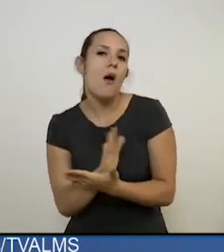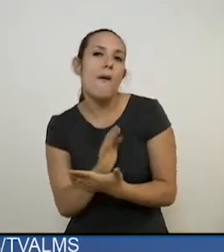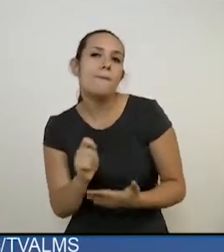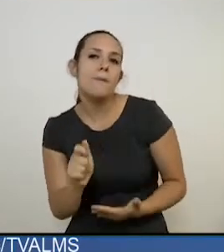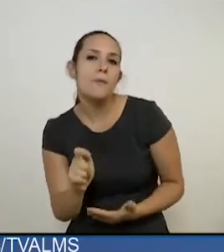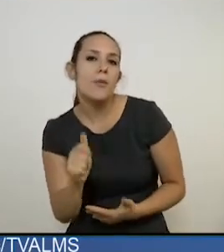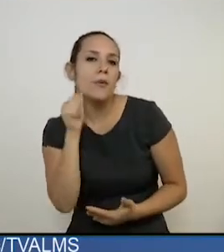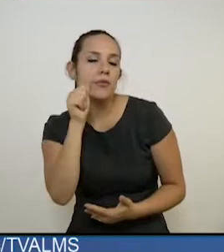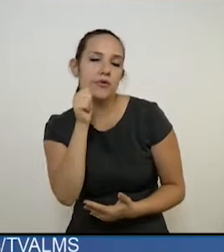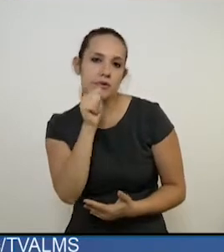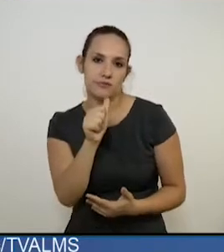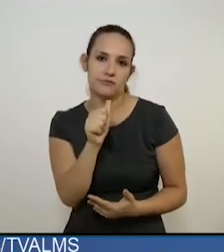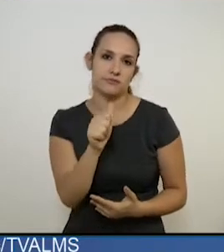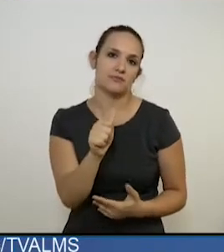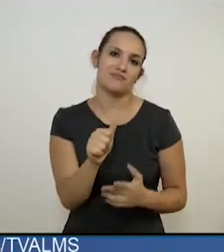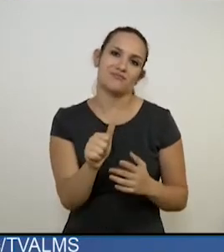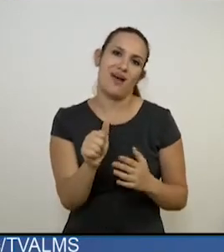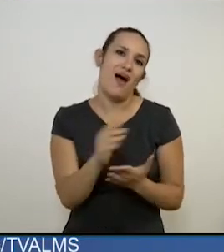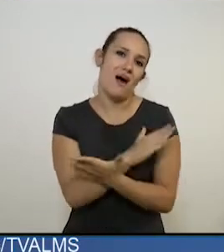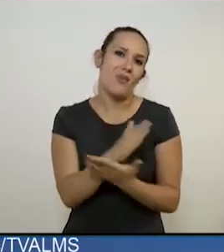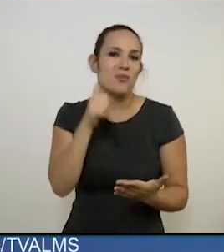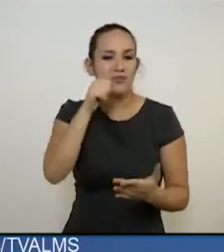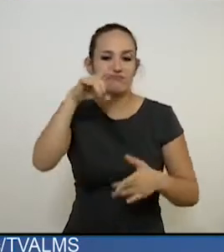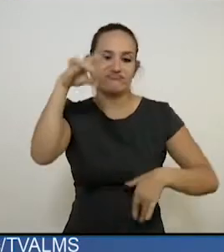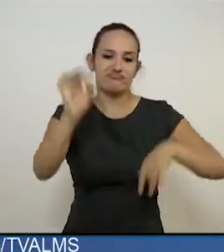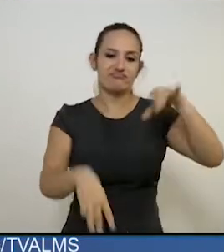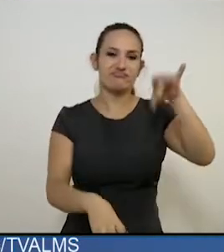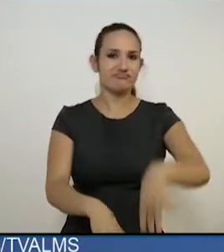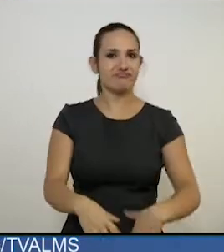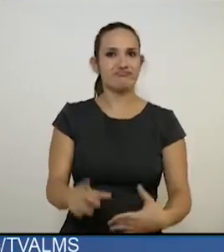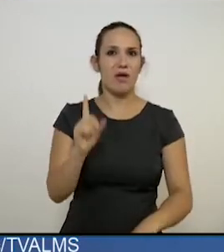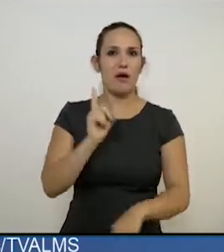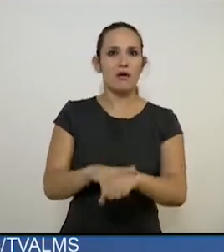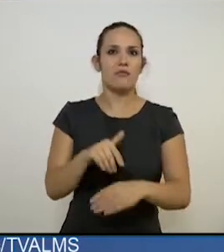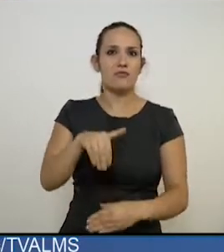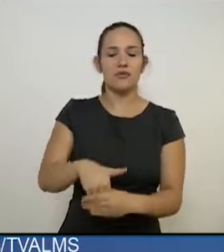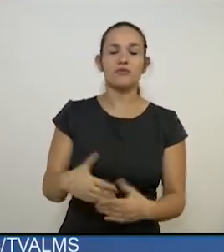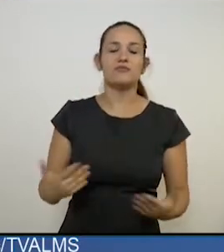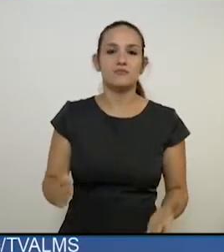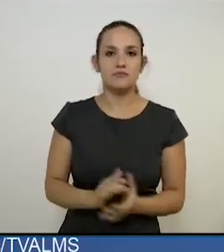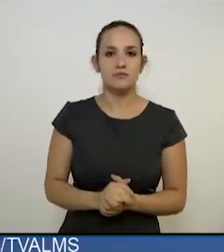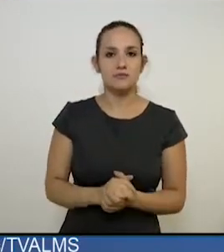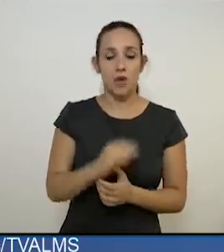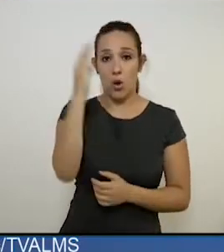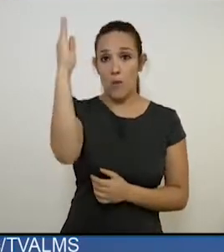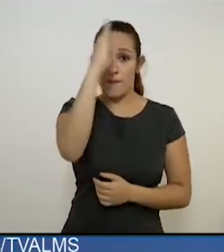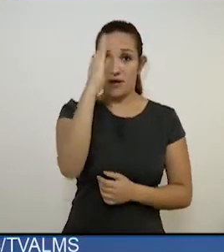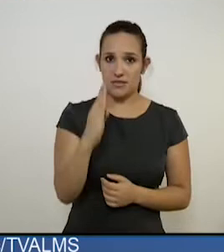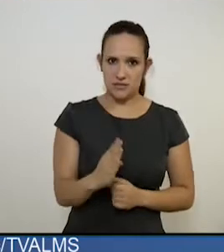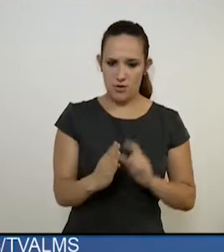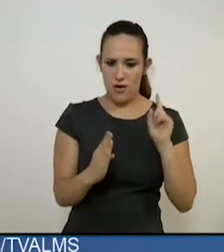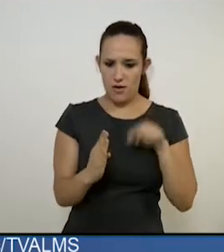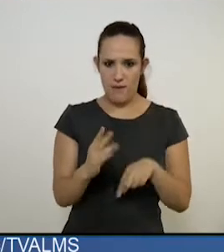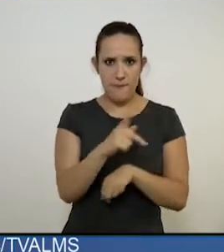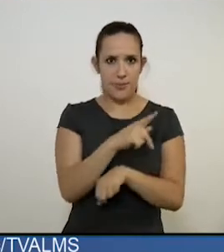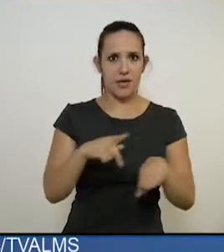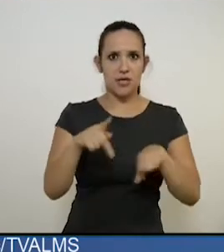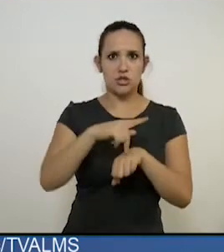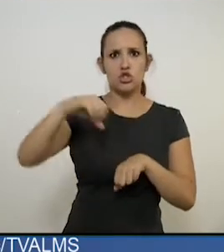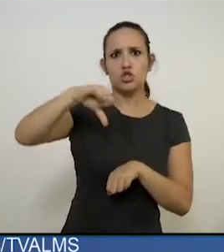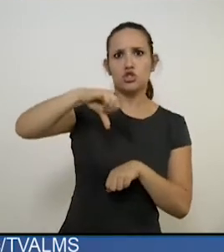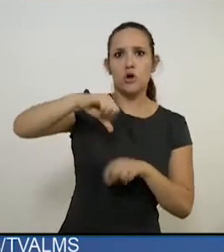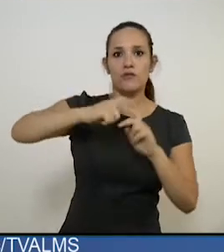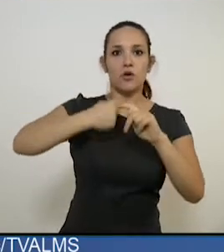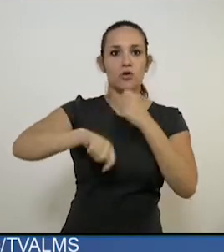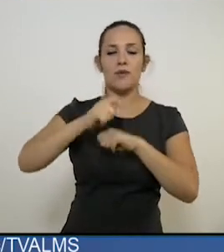acaba desistindo no meio da campanha. O Brasil, nona economia do mundo, ainda perde